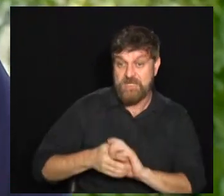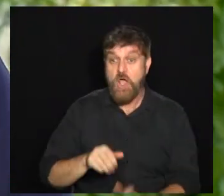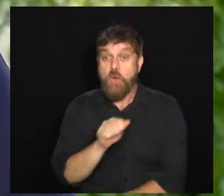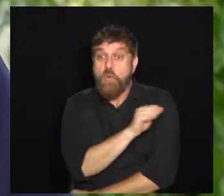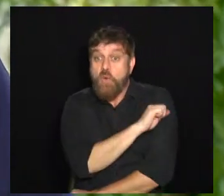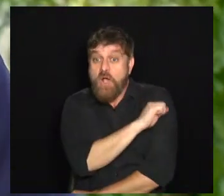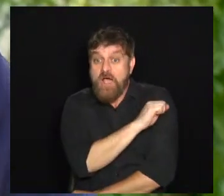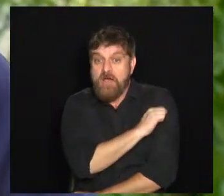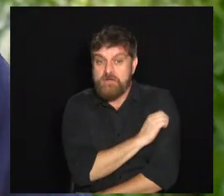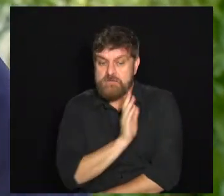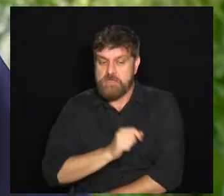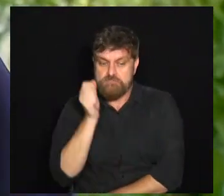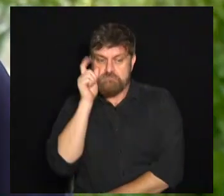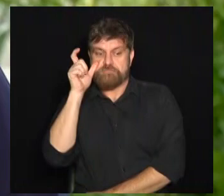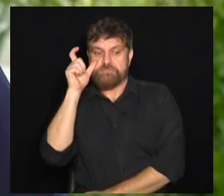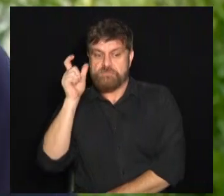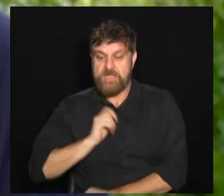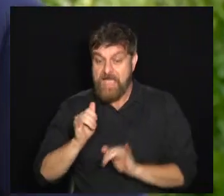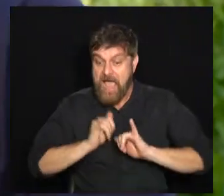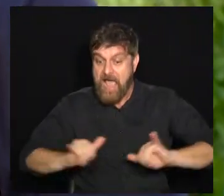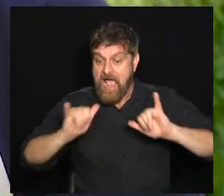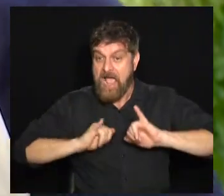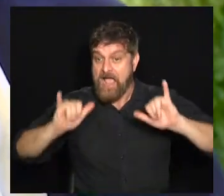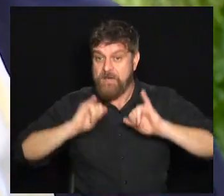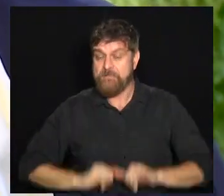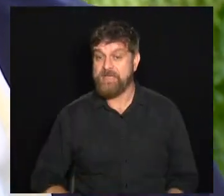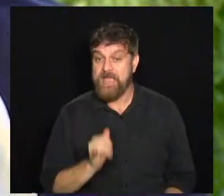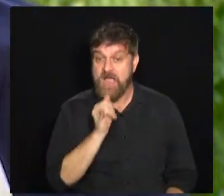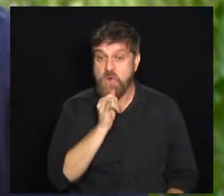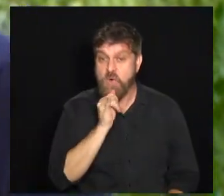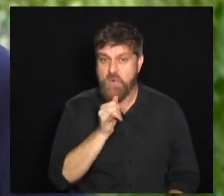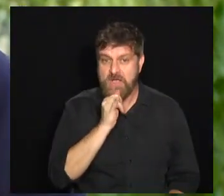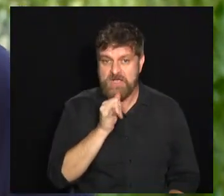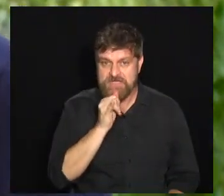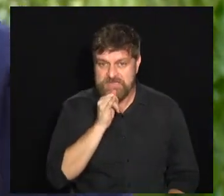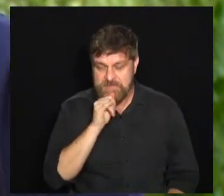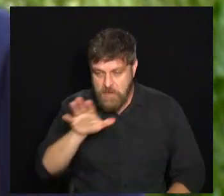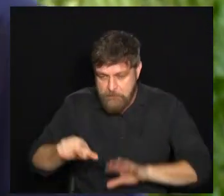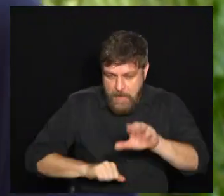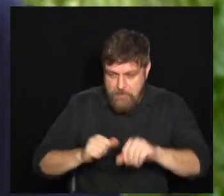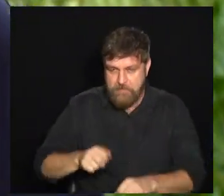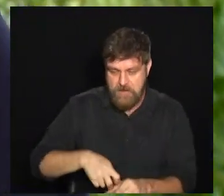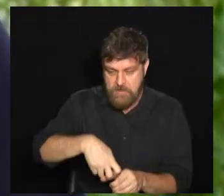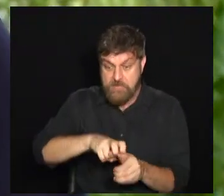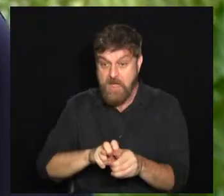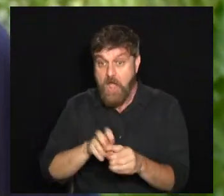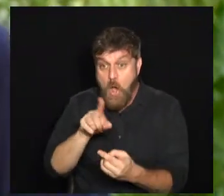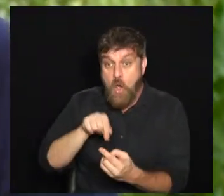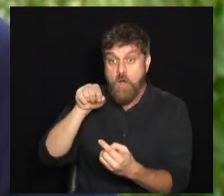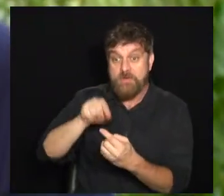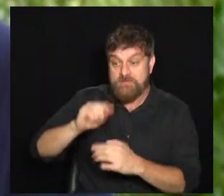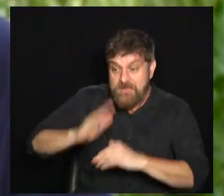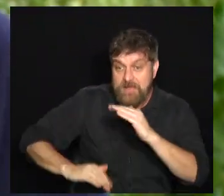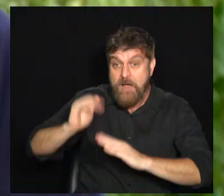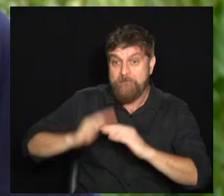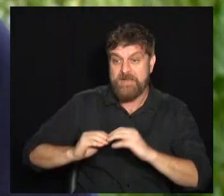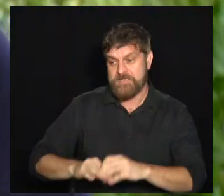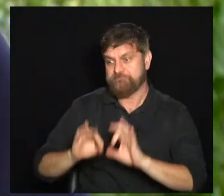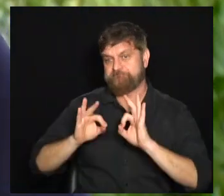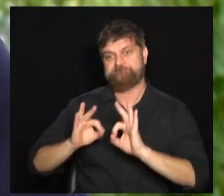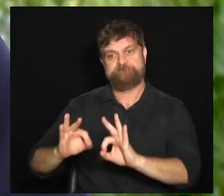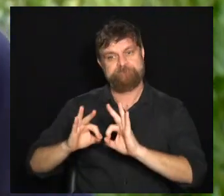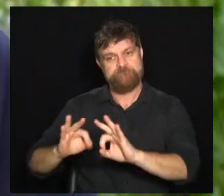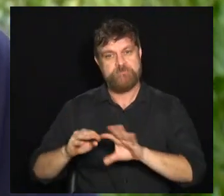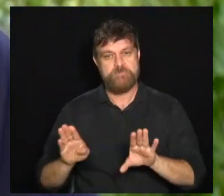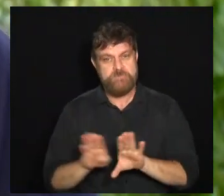alunos já usam a campanha até como um exemplo de reciclagem para o bem, né? E sem